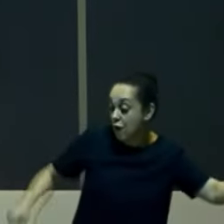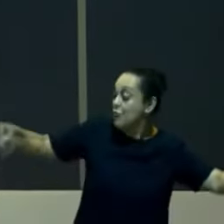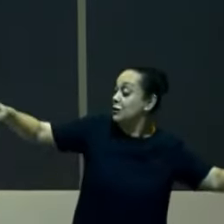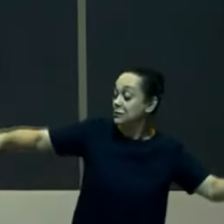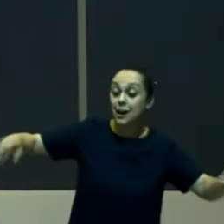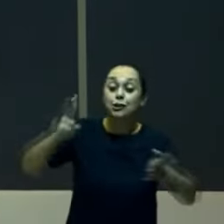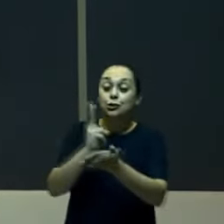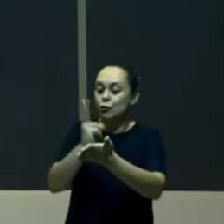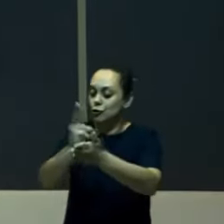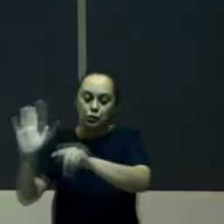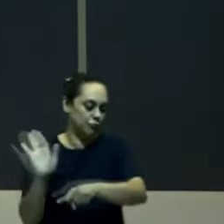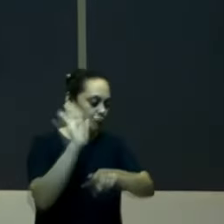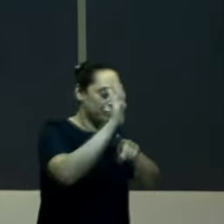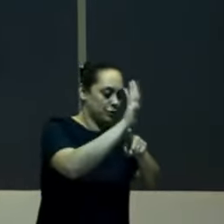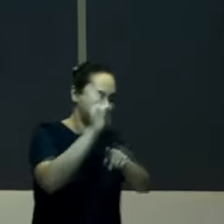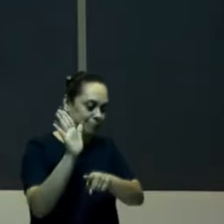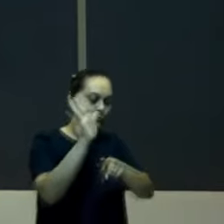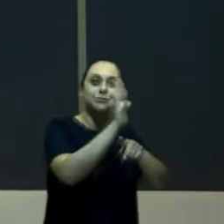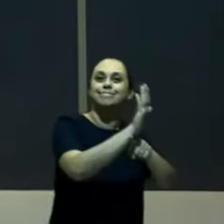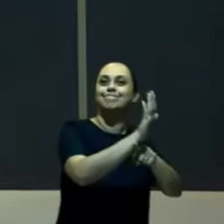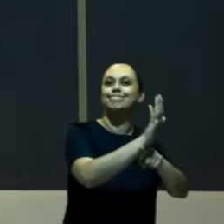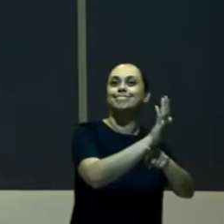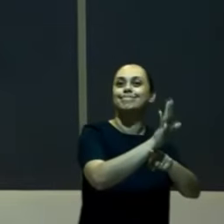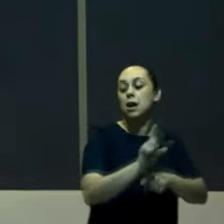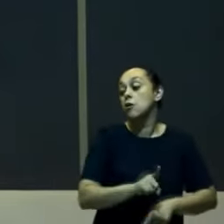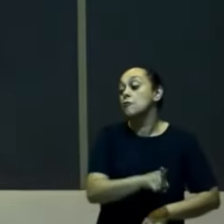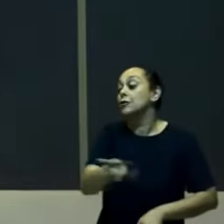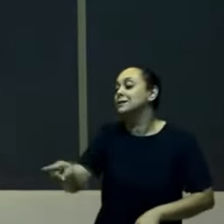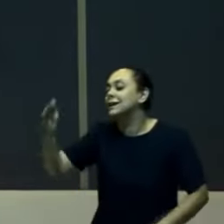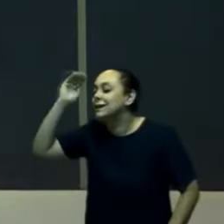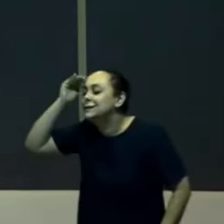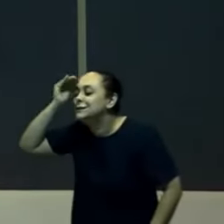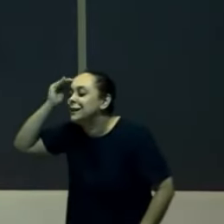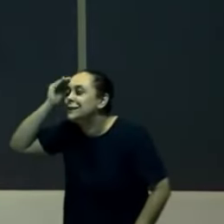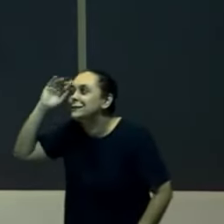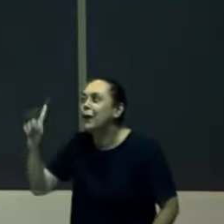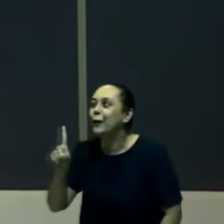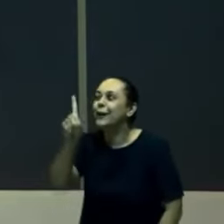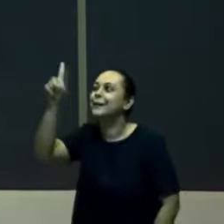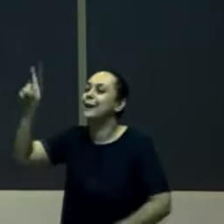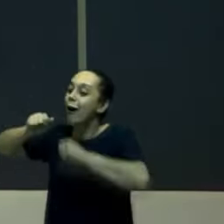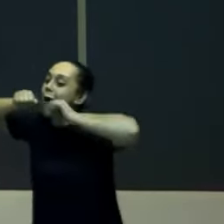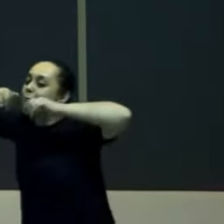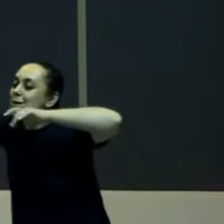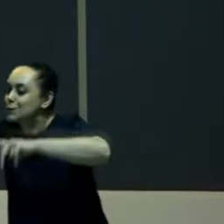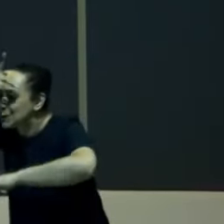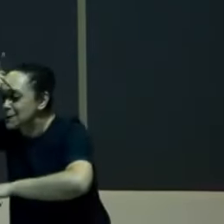de dar e receber. Somente vocês. Olha o que diz o texto 4:15 de